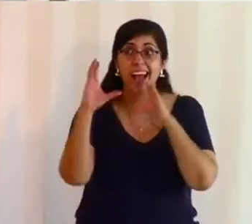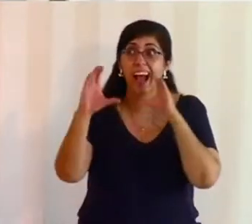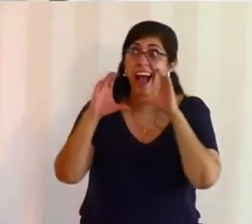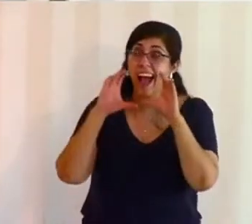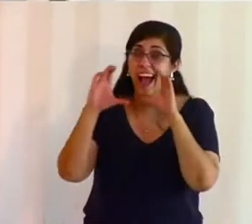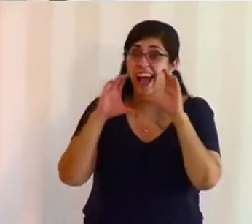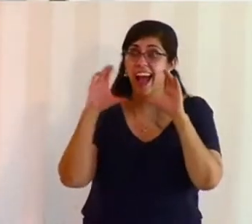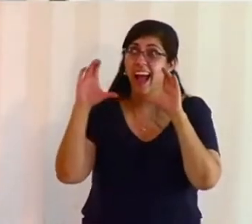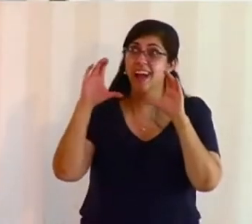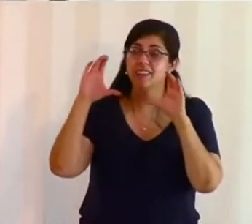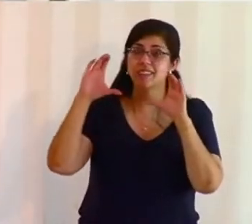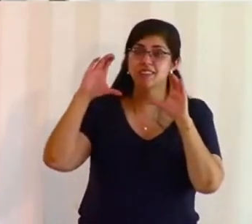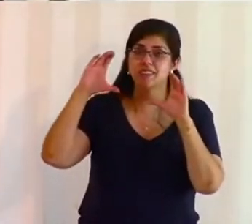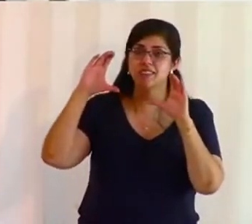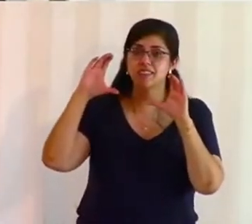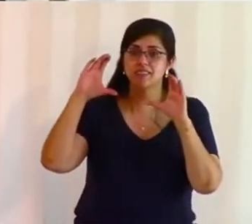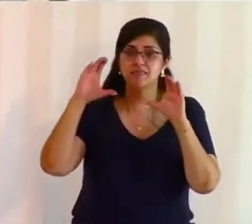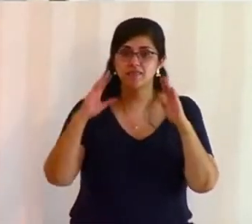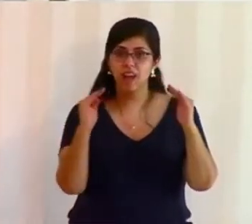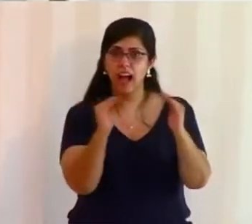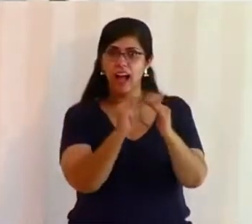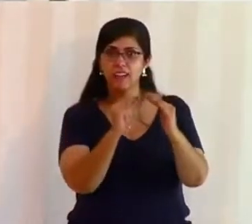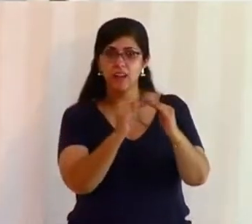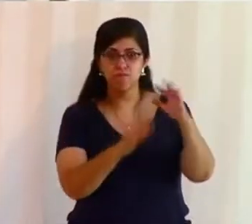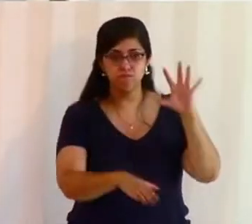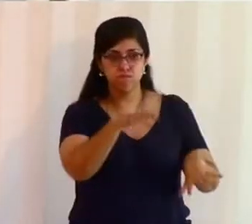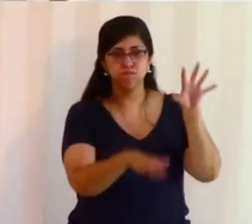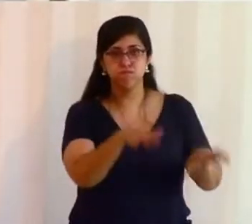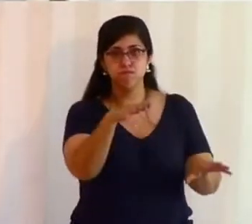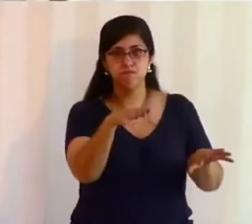repente, um terremoto sacudiu os alicerces da prisão.